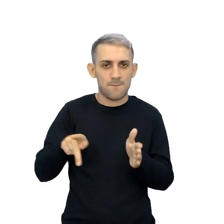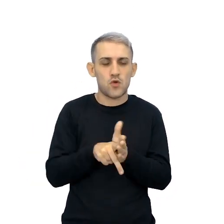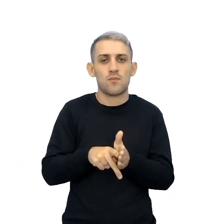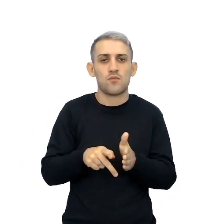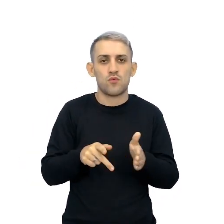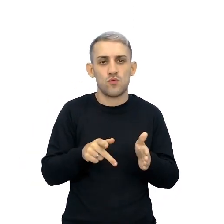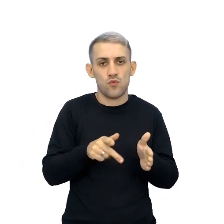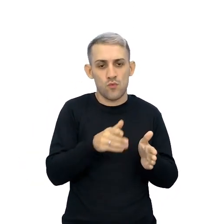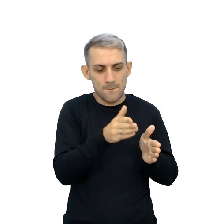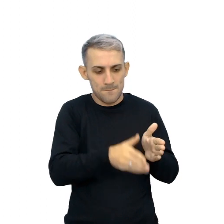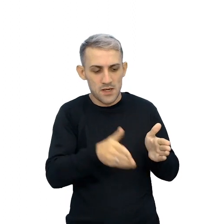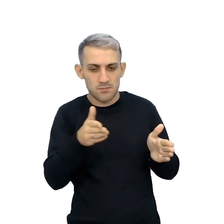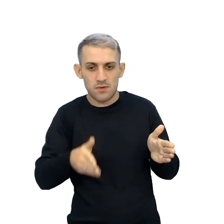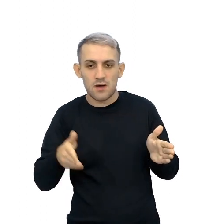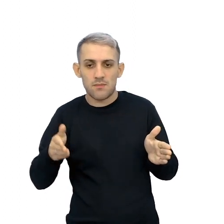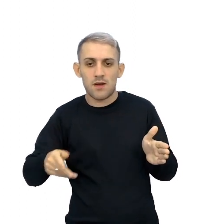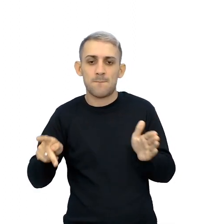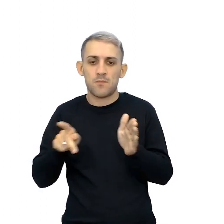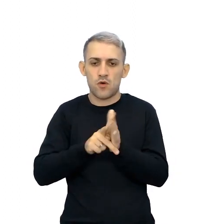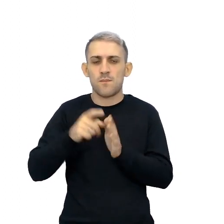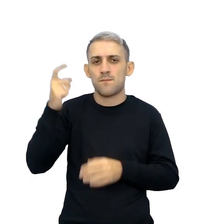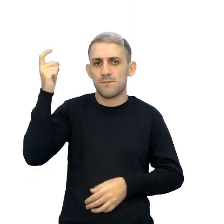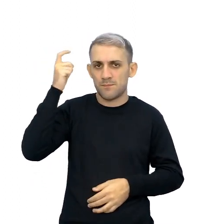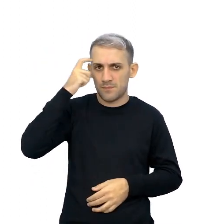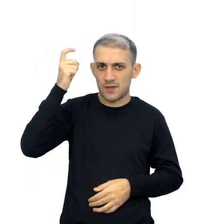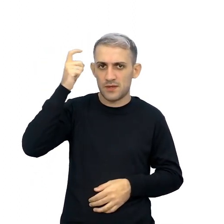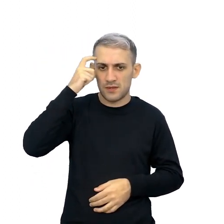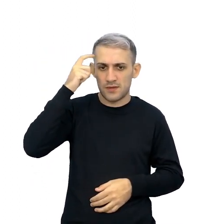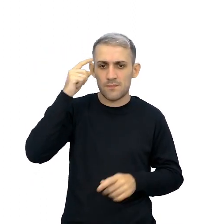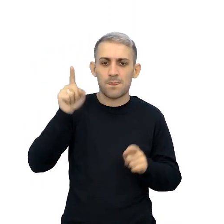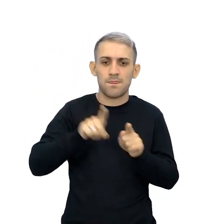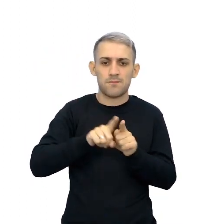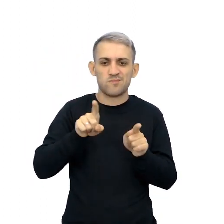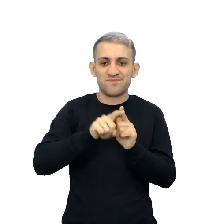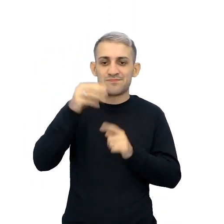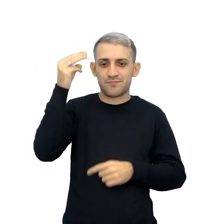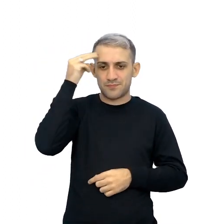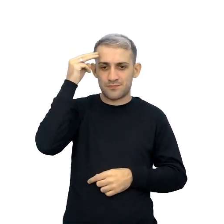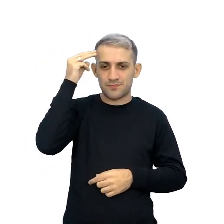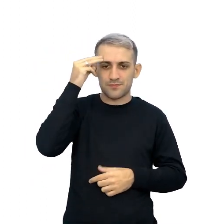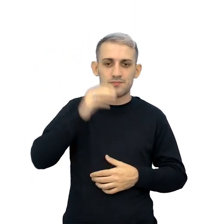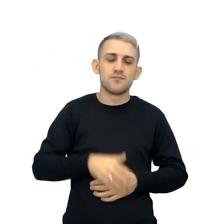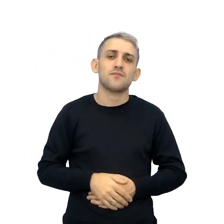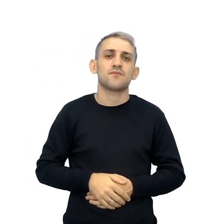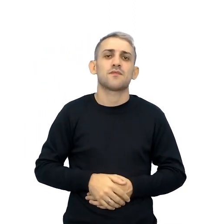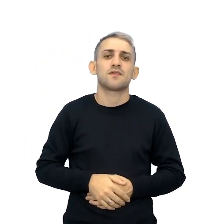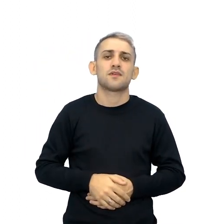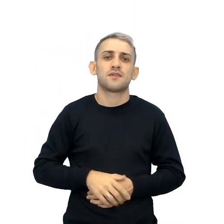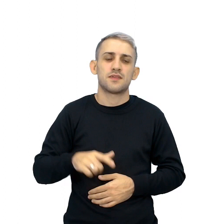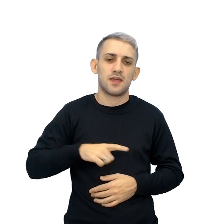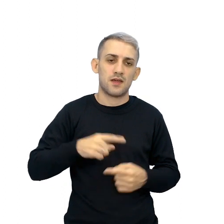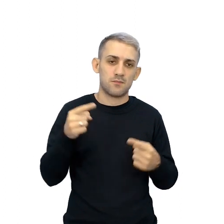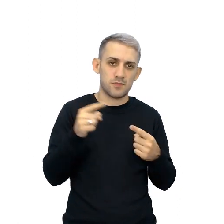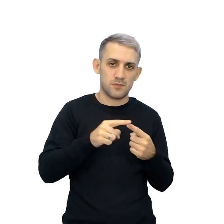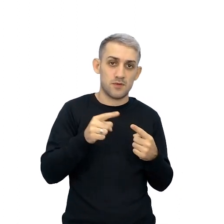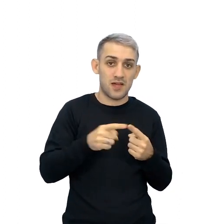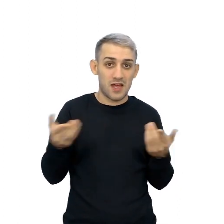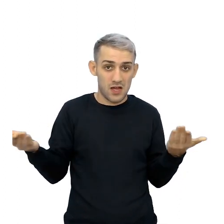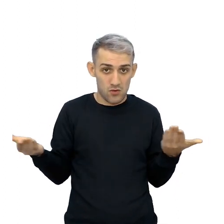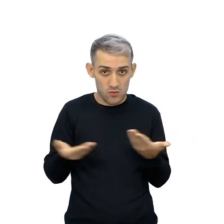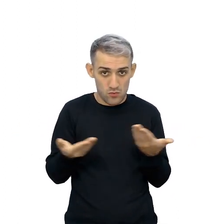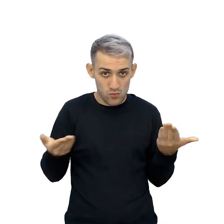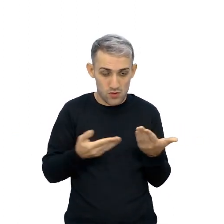processo todo racional e mental. Tá, a partir dessa primeira entrada, agora eu entro